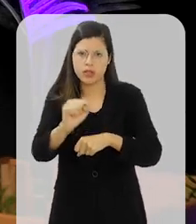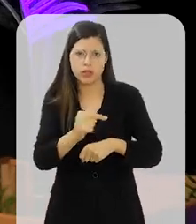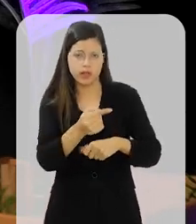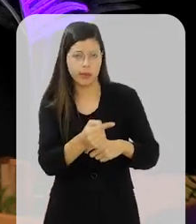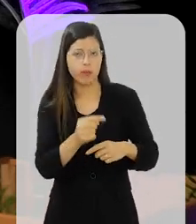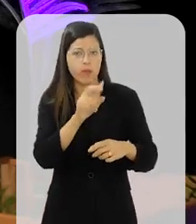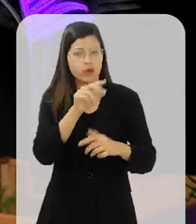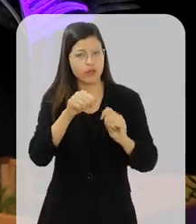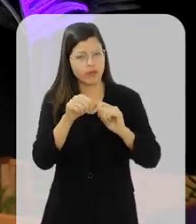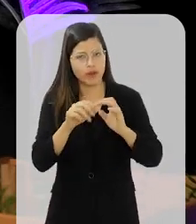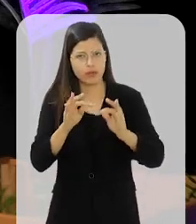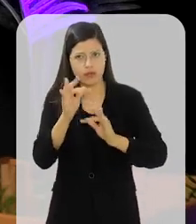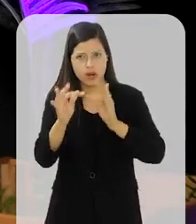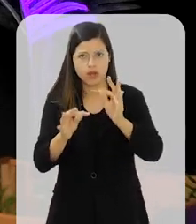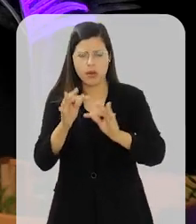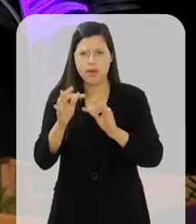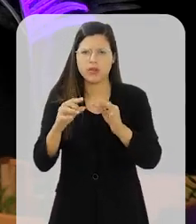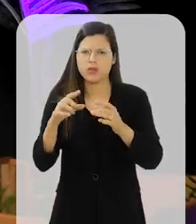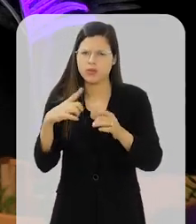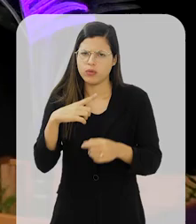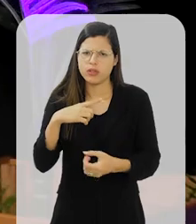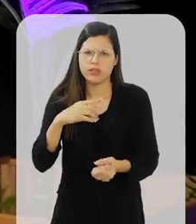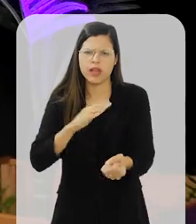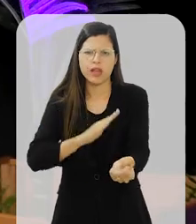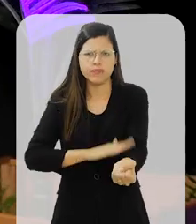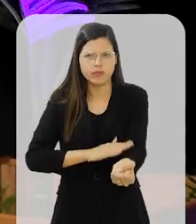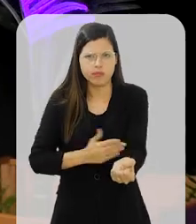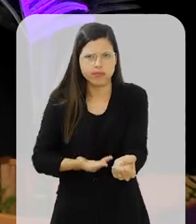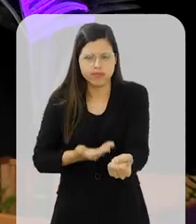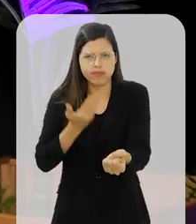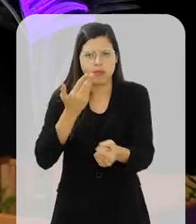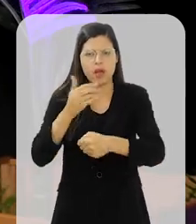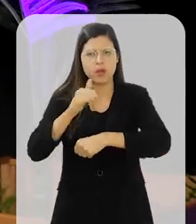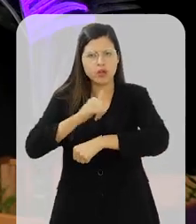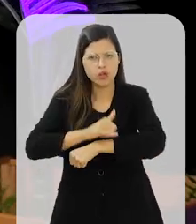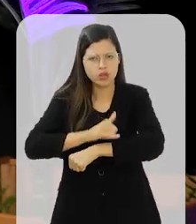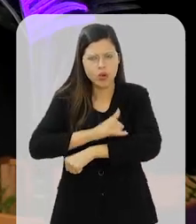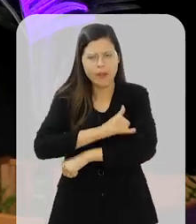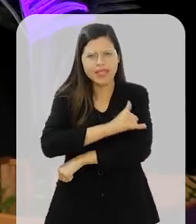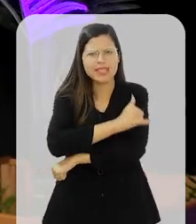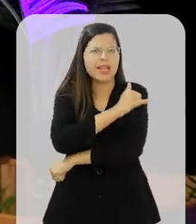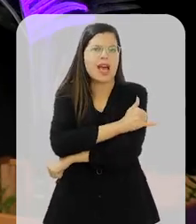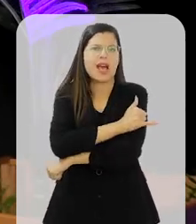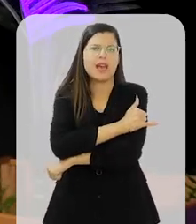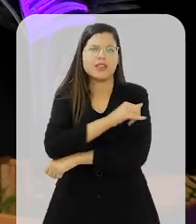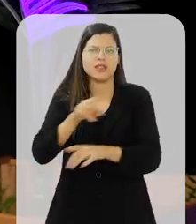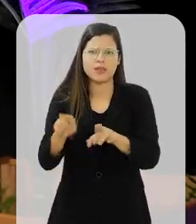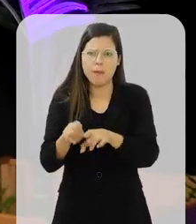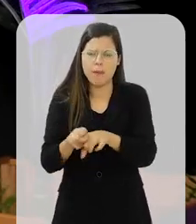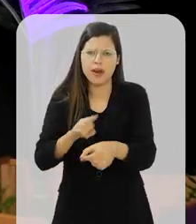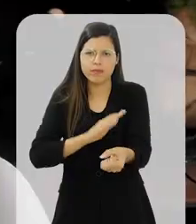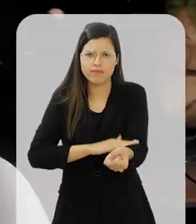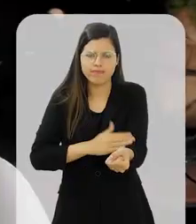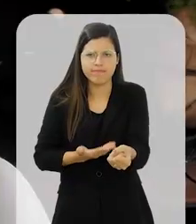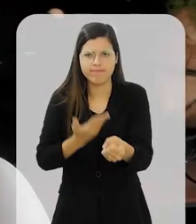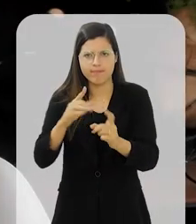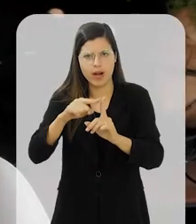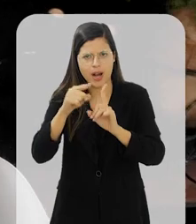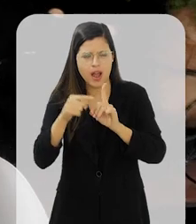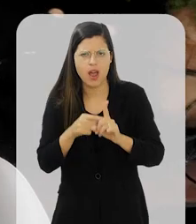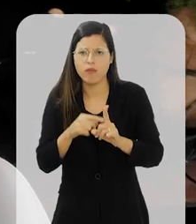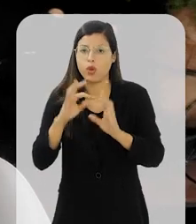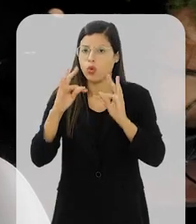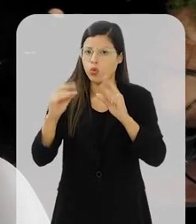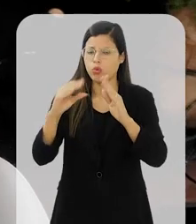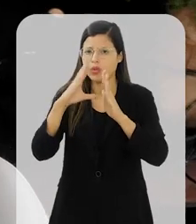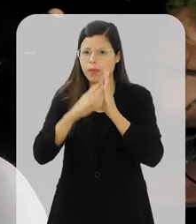Então, a gente tem modelos de hipertensão, de obesidade, de pré-eclâmpsia. Então, todos esses modelos, a gente usa